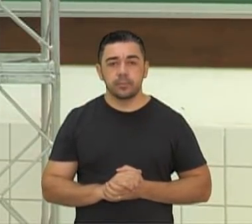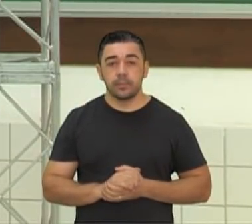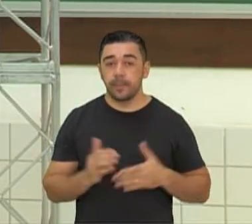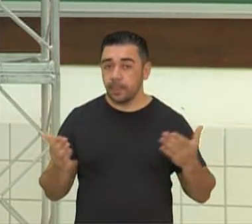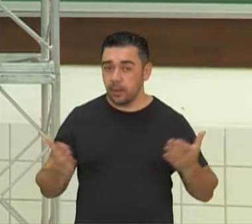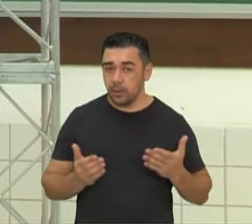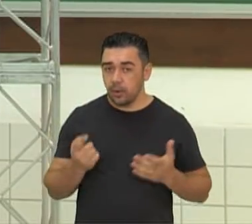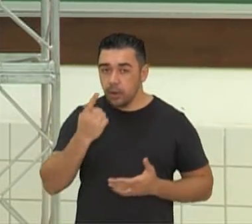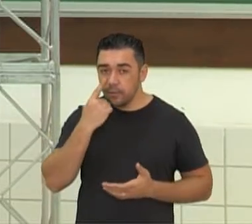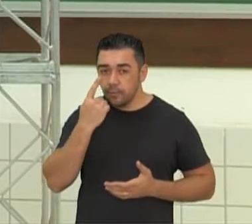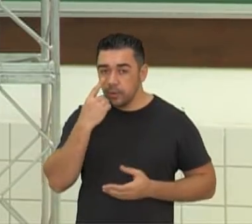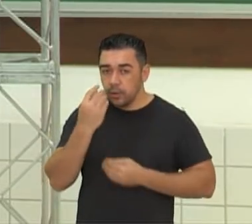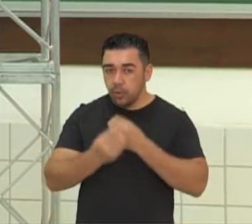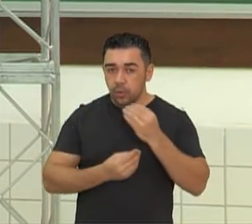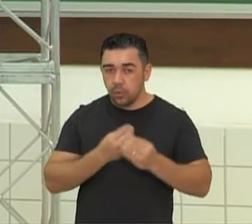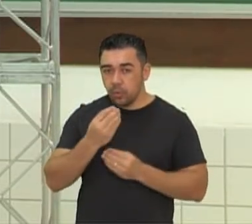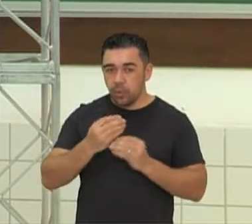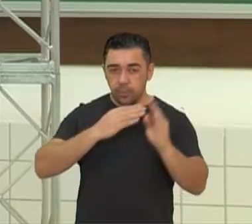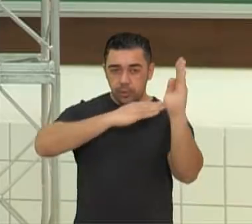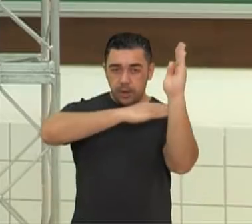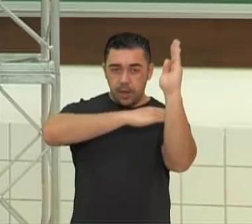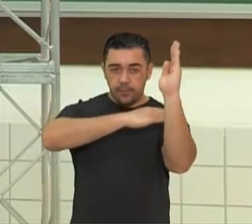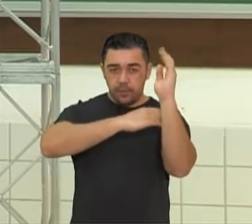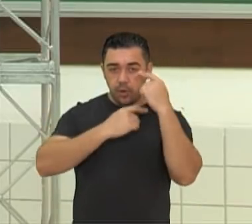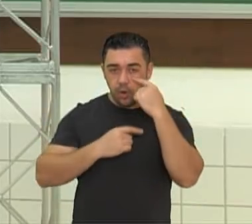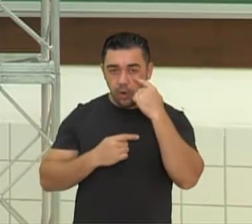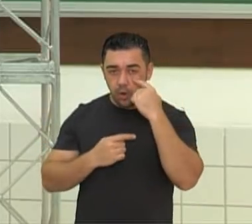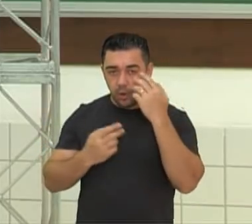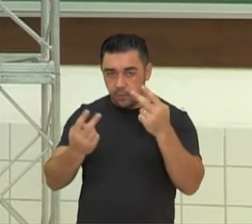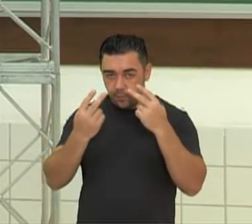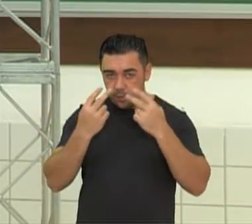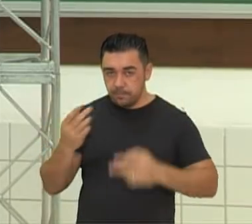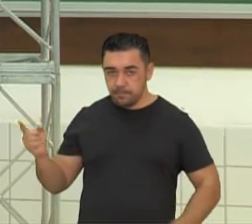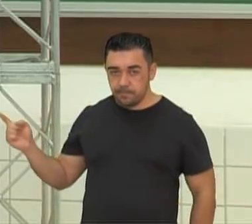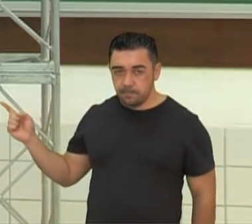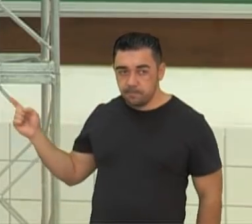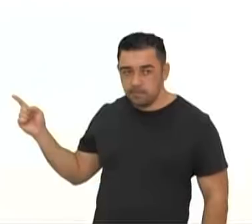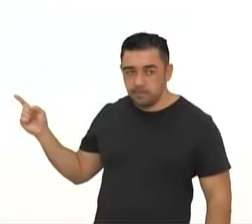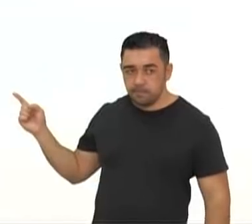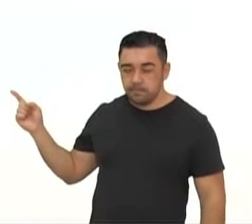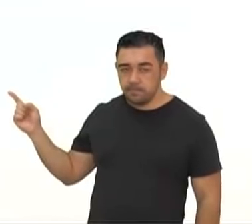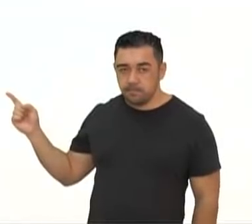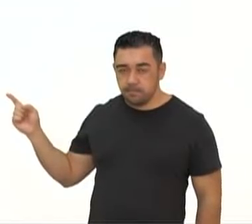Então agora, veja como é que fica isso no plano cartesiano. Dá uma olhadinha na tela lá comigo.